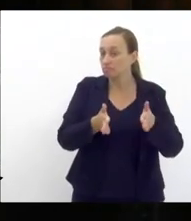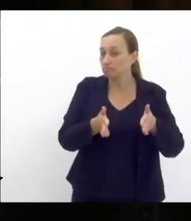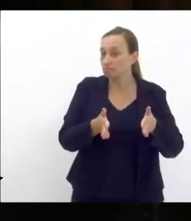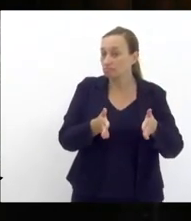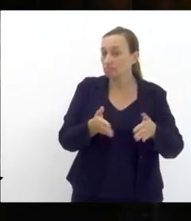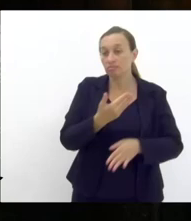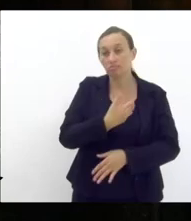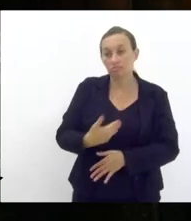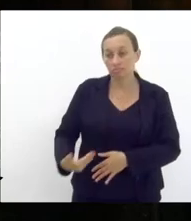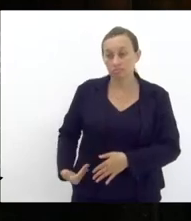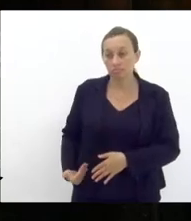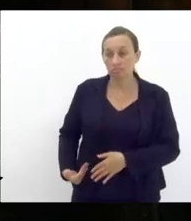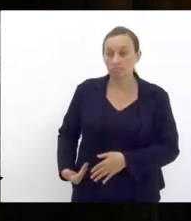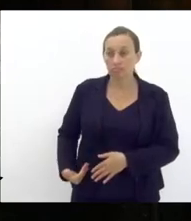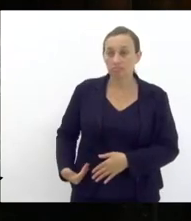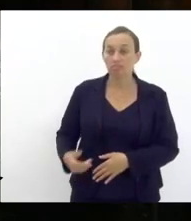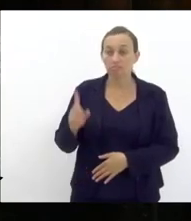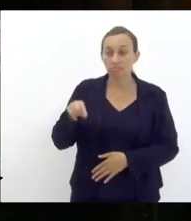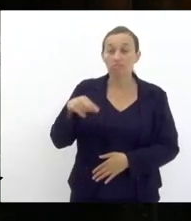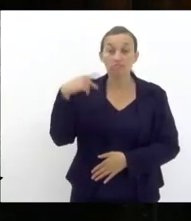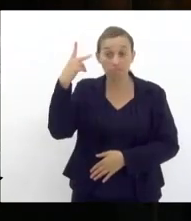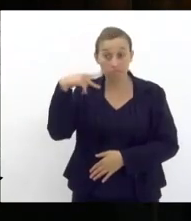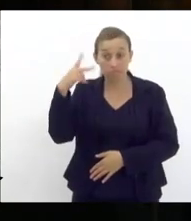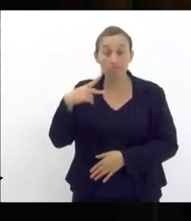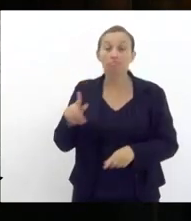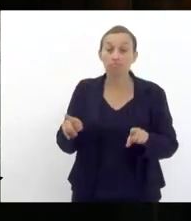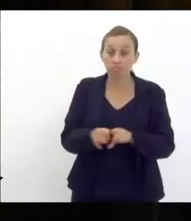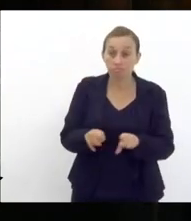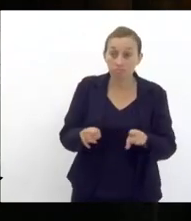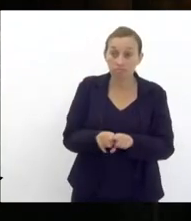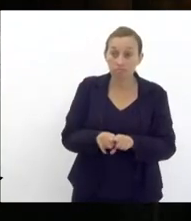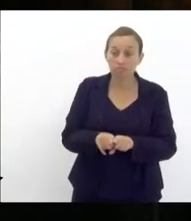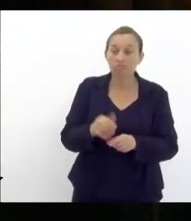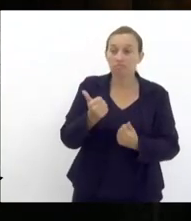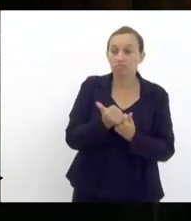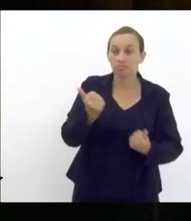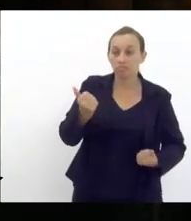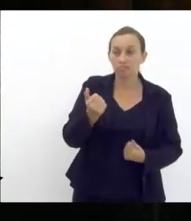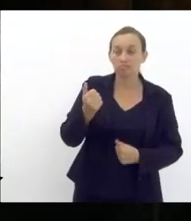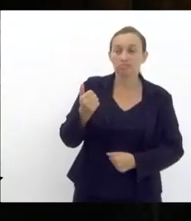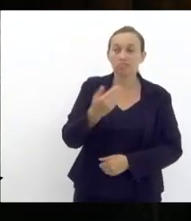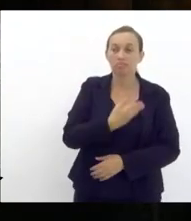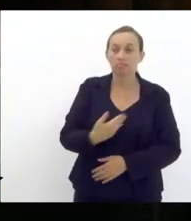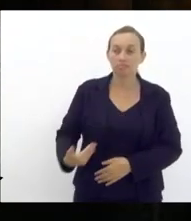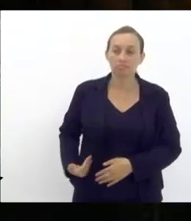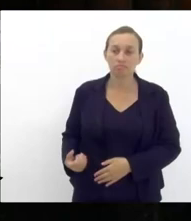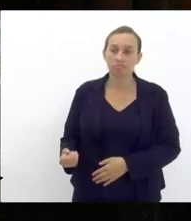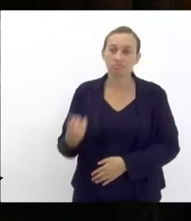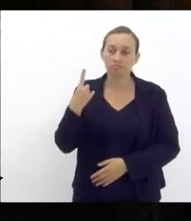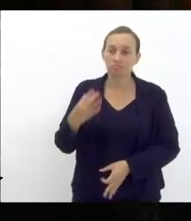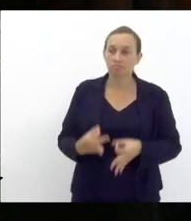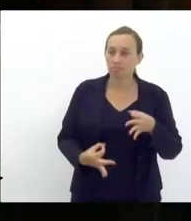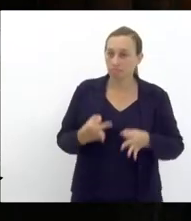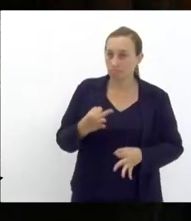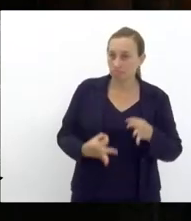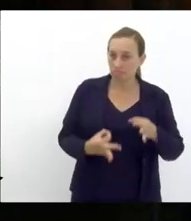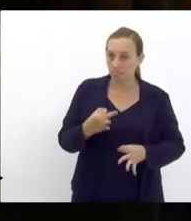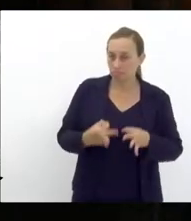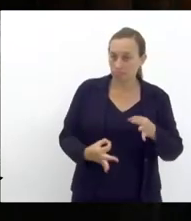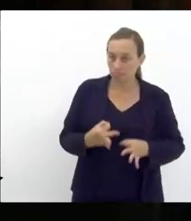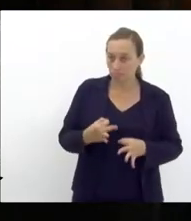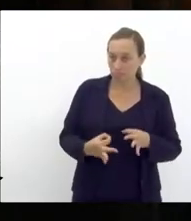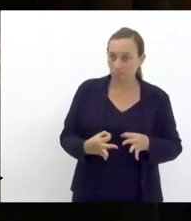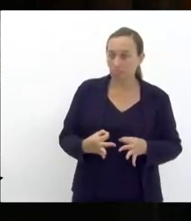atual Governador Era vereador e também enquanto vice-governador do ex-juiz do ex-governador